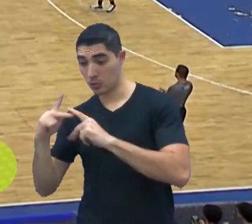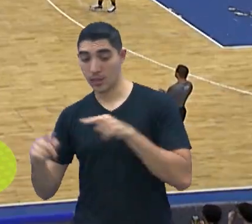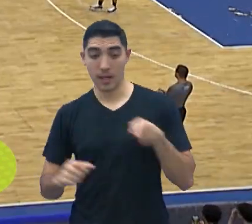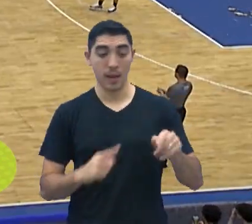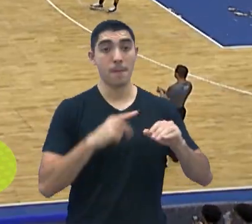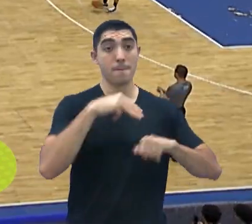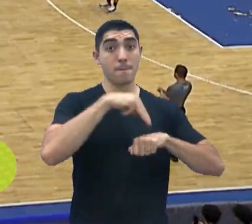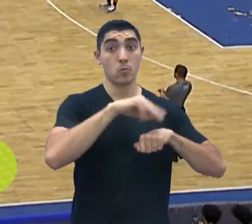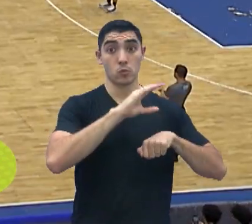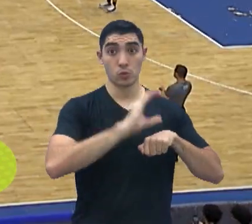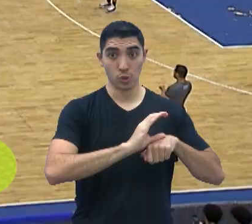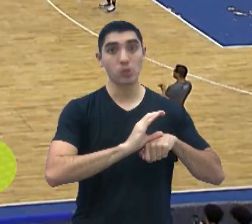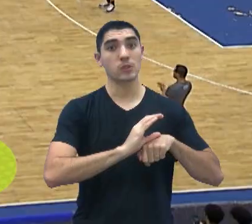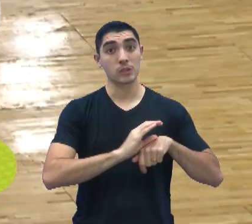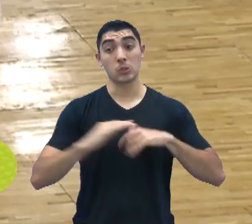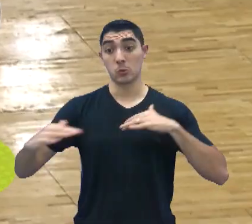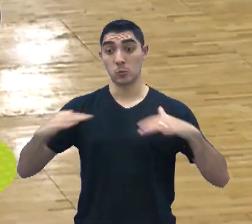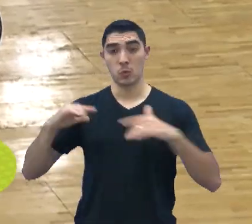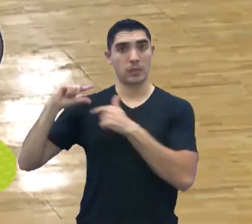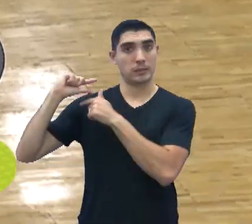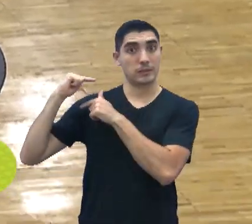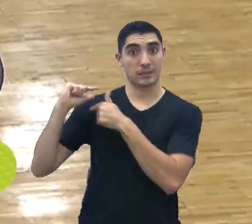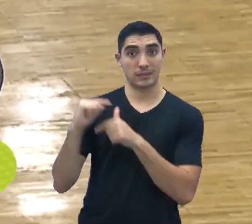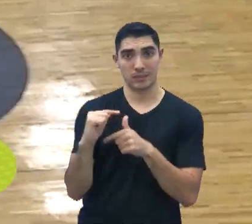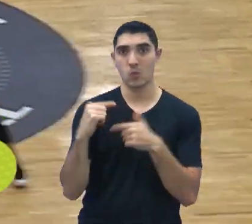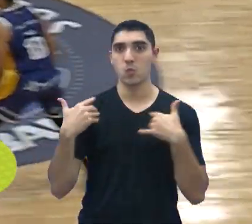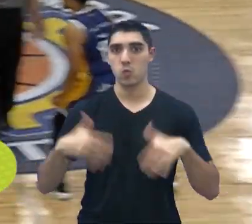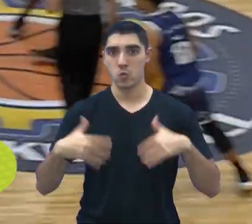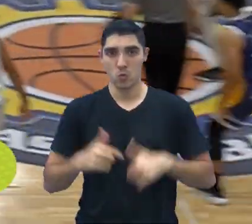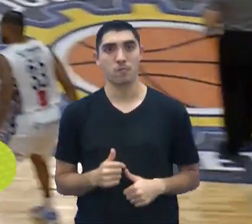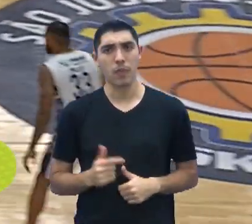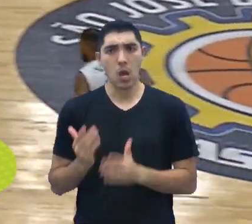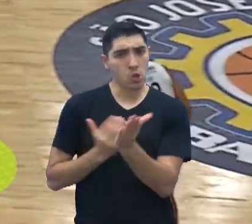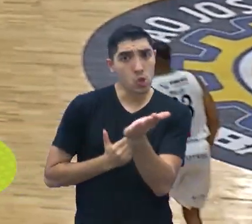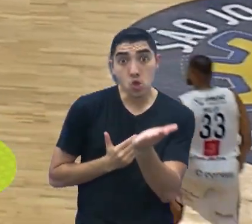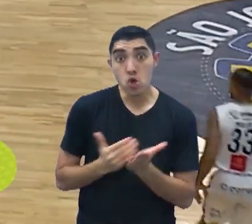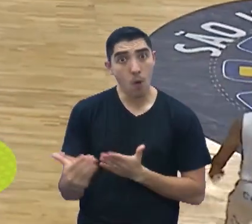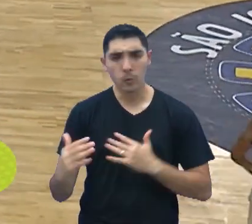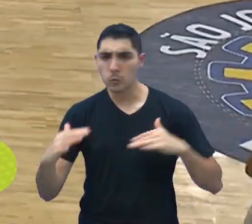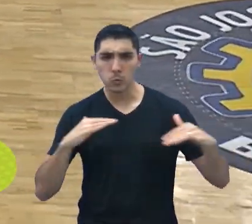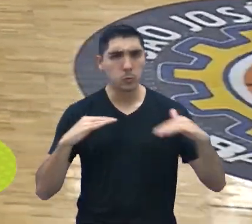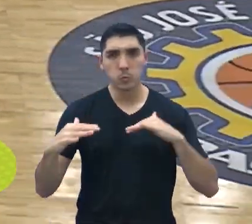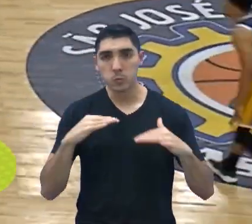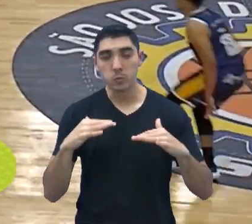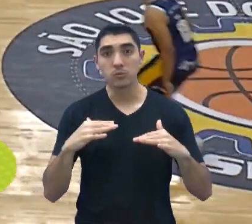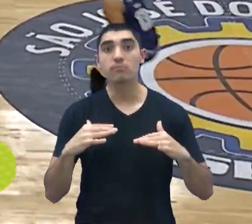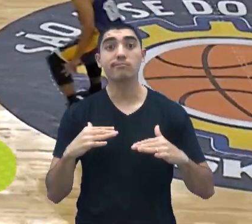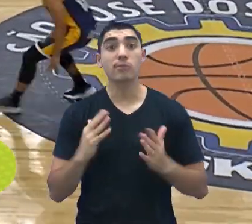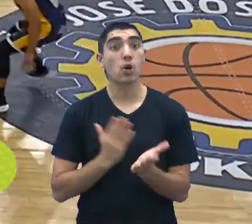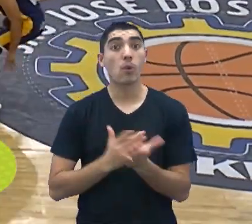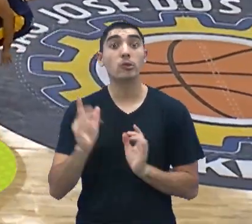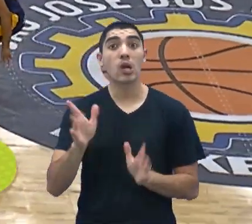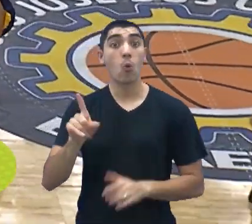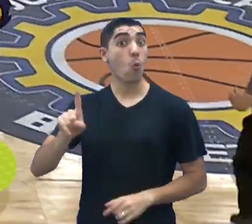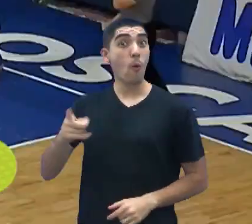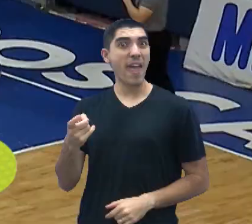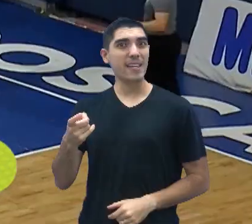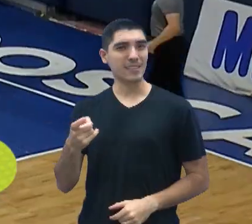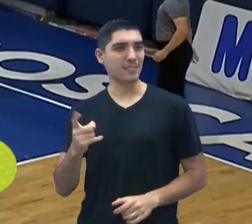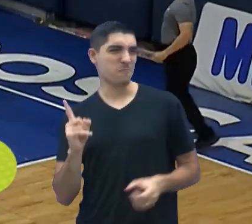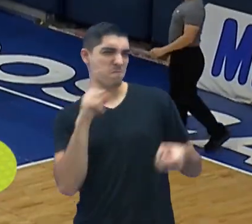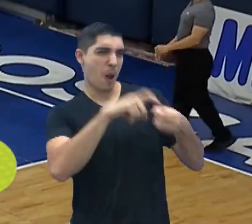de segunda-feira no Lineu de Moura. E quando a bola subiu, a lei do ex começou a cantar dos dois